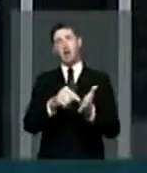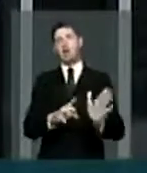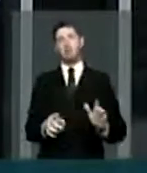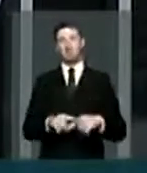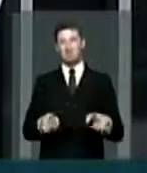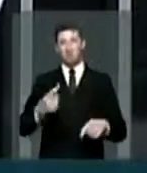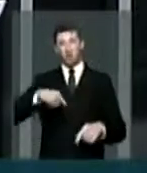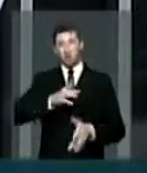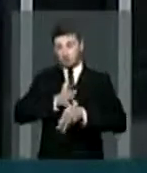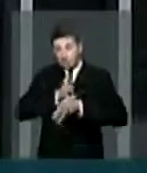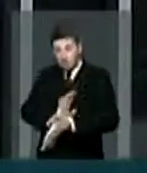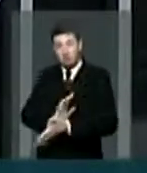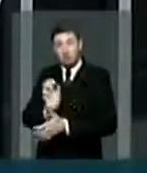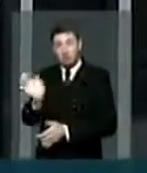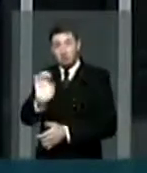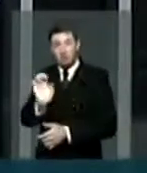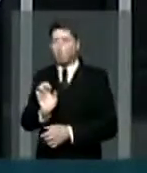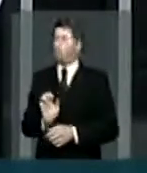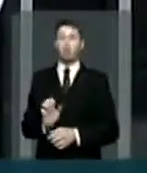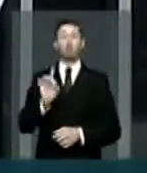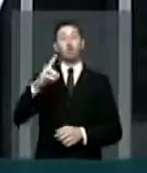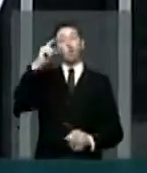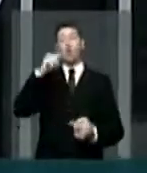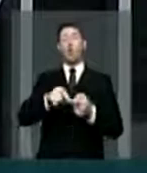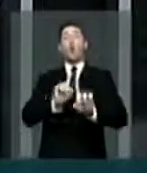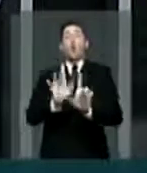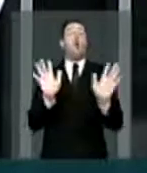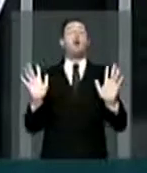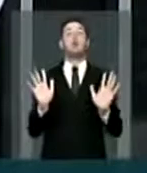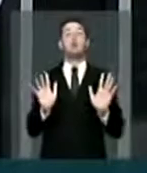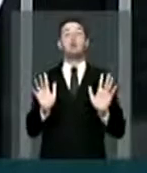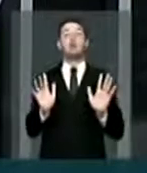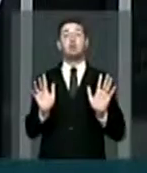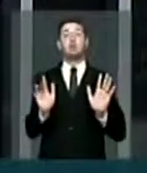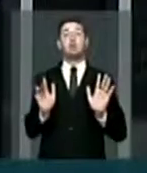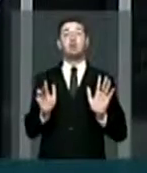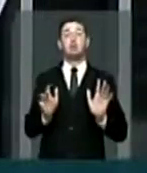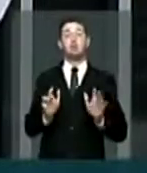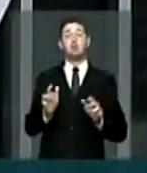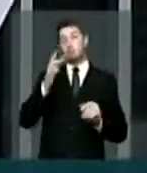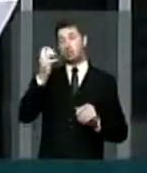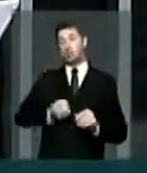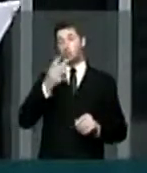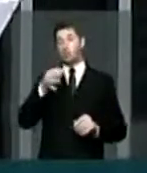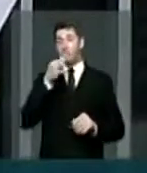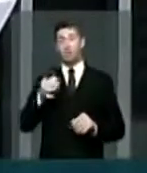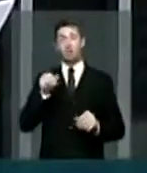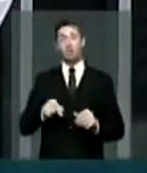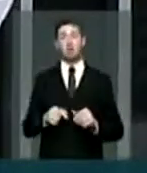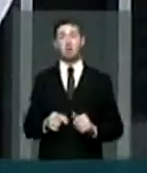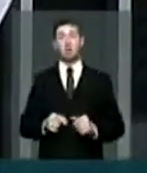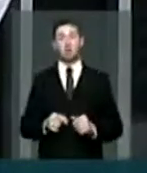somos homofóbicos. Apenas discordamos ao passo de manter o direito de poder expressar tal posição.